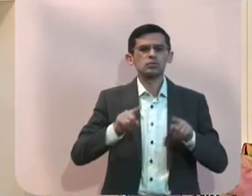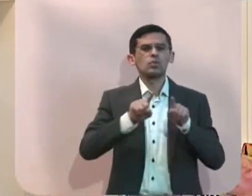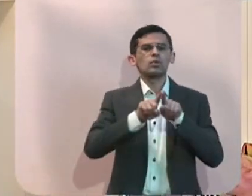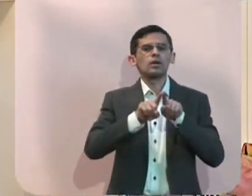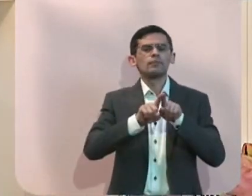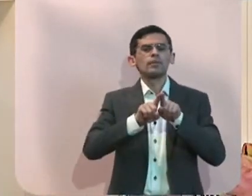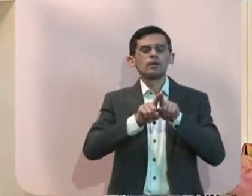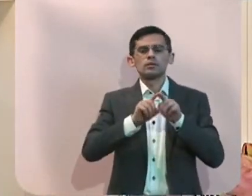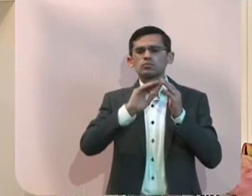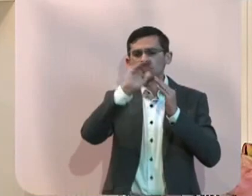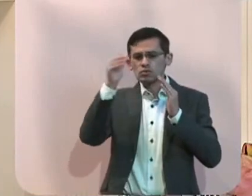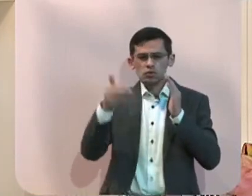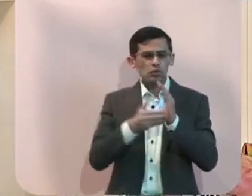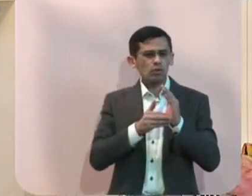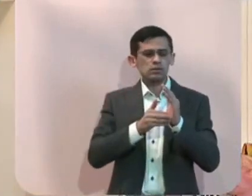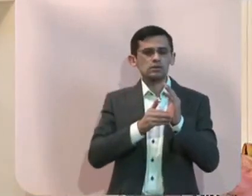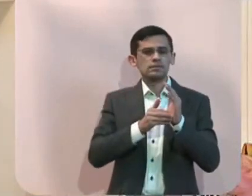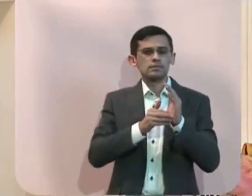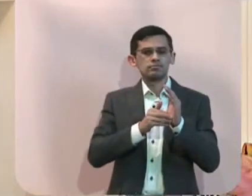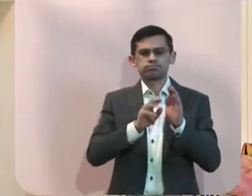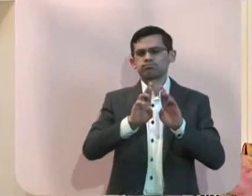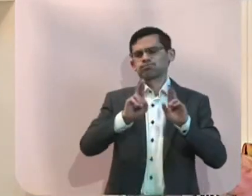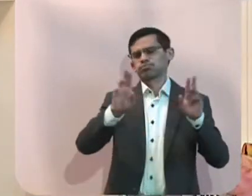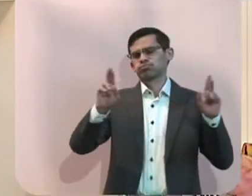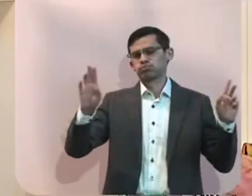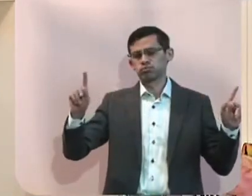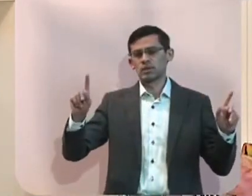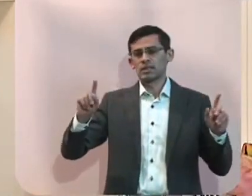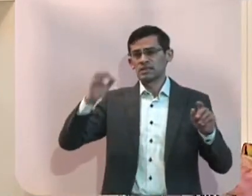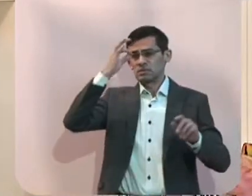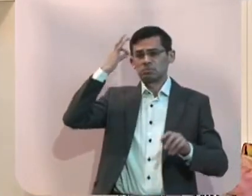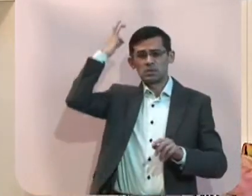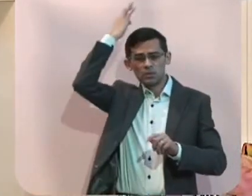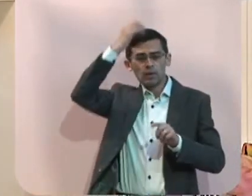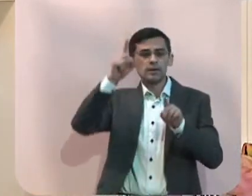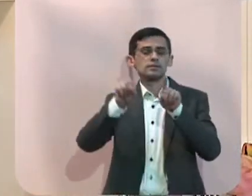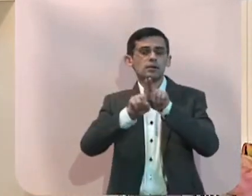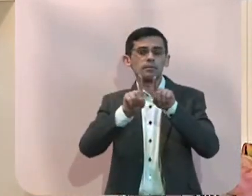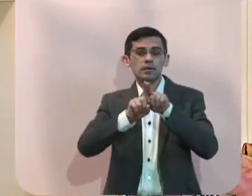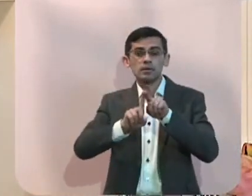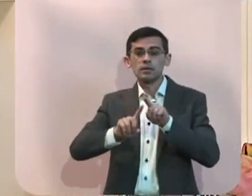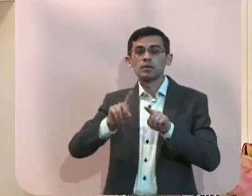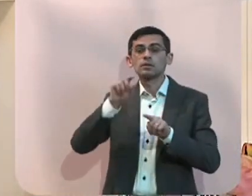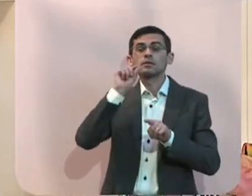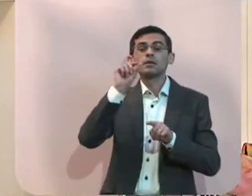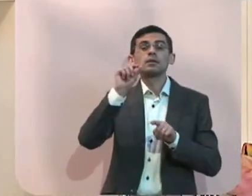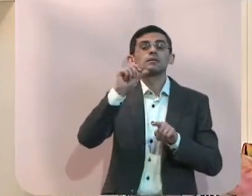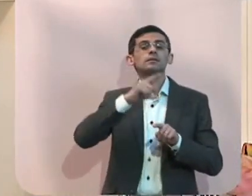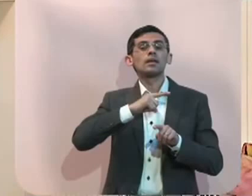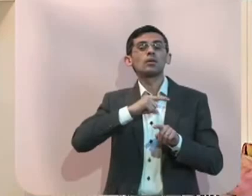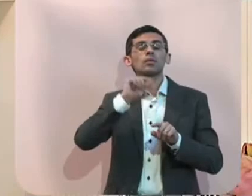eles de toda forma, sejam eles espirituais, eles têm